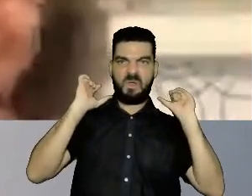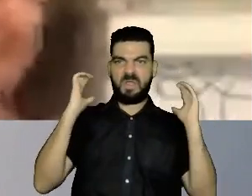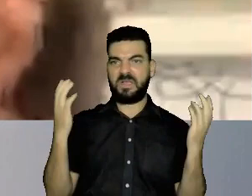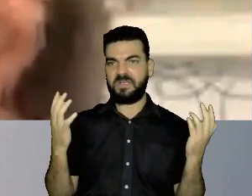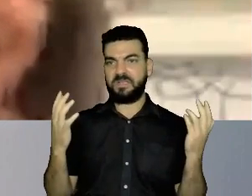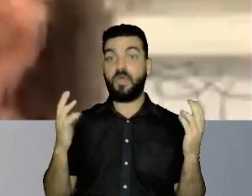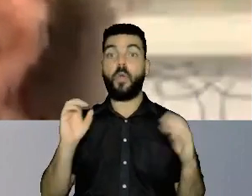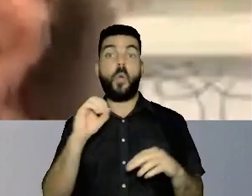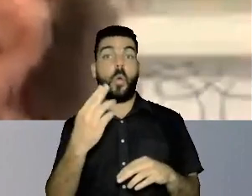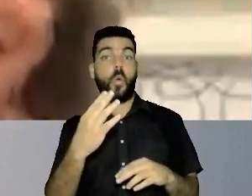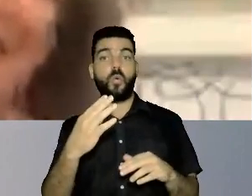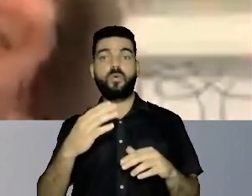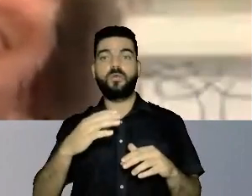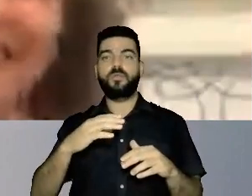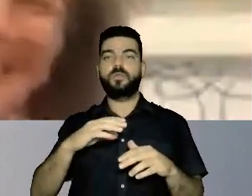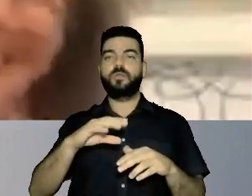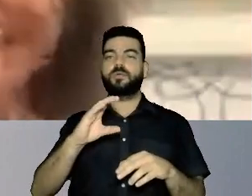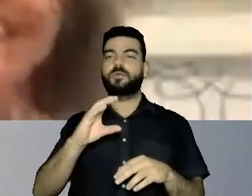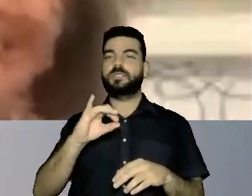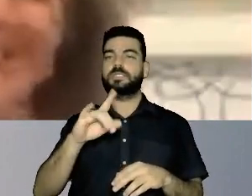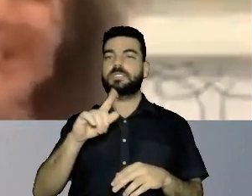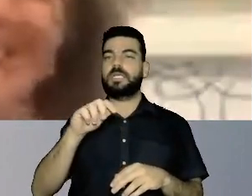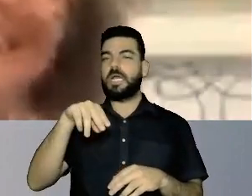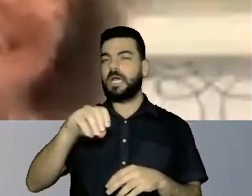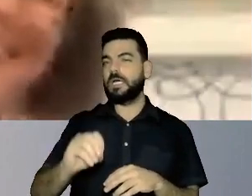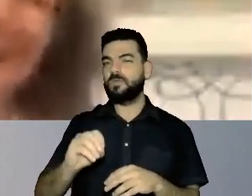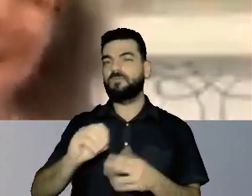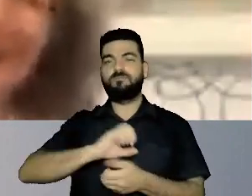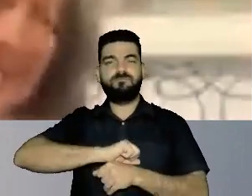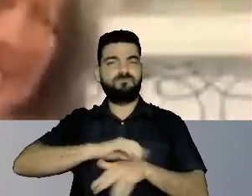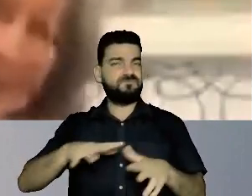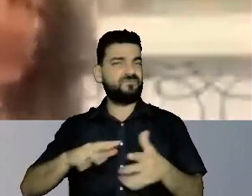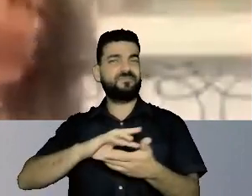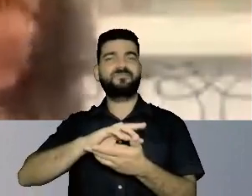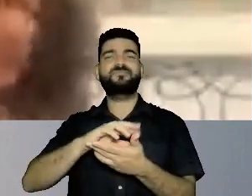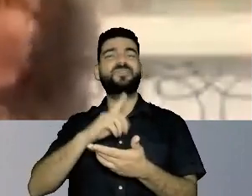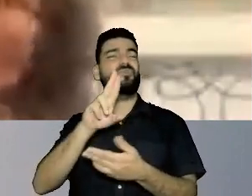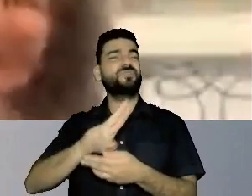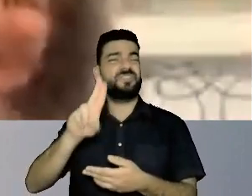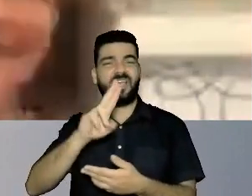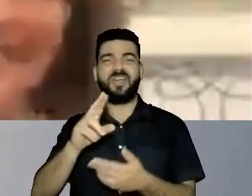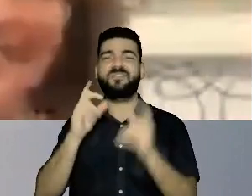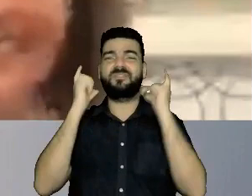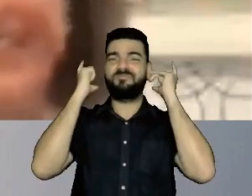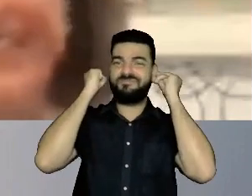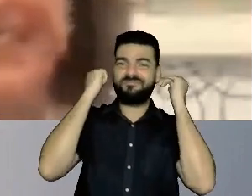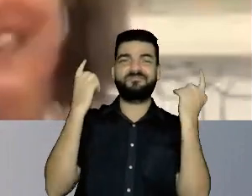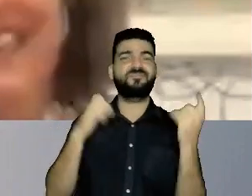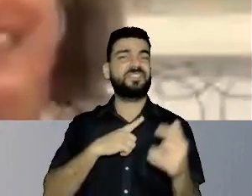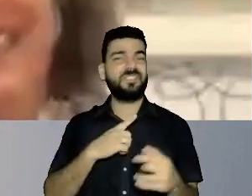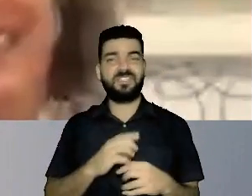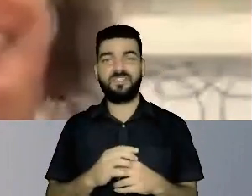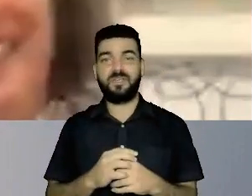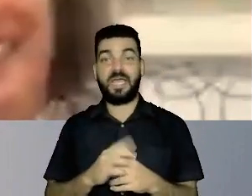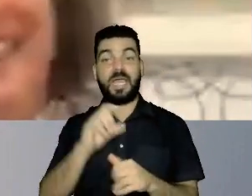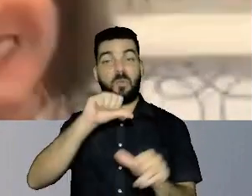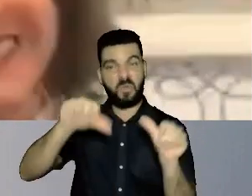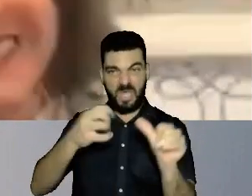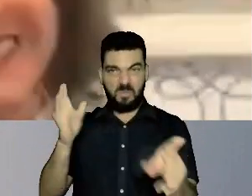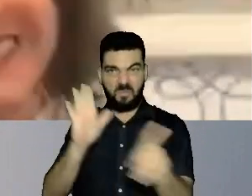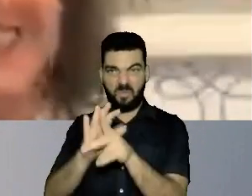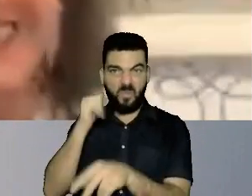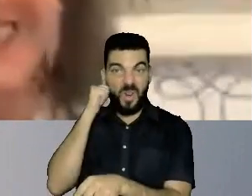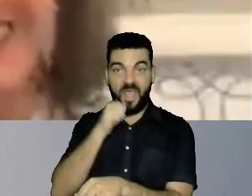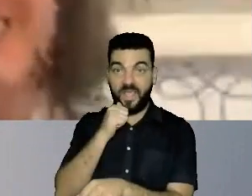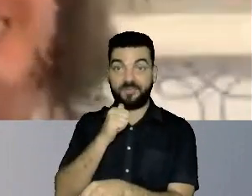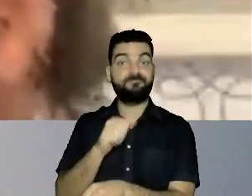homens. Aquela imagem clássica do pirata, por exemplo, aquela argola enorme, ciganos que usam brinco.